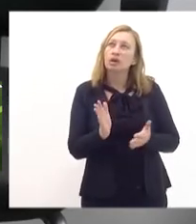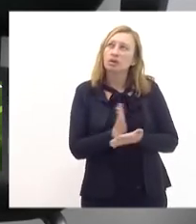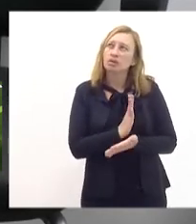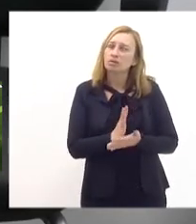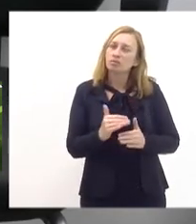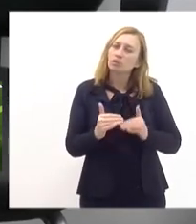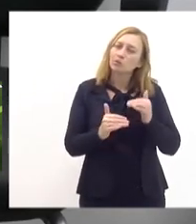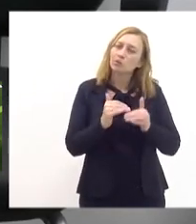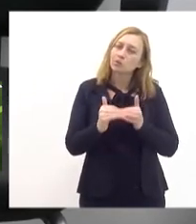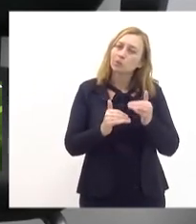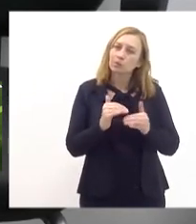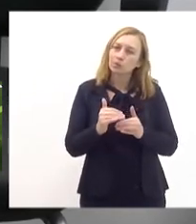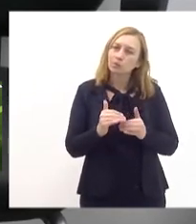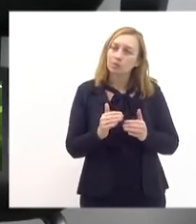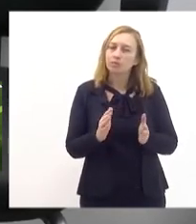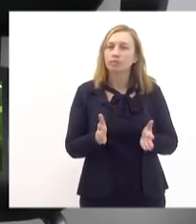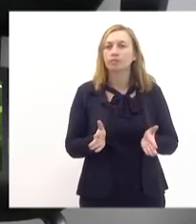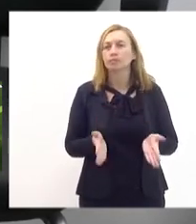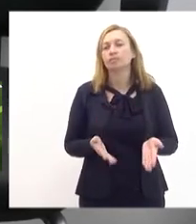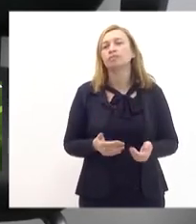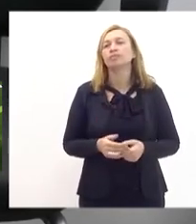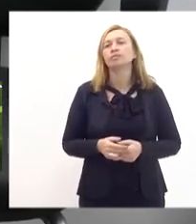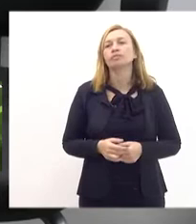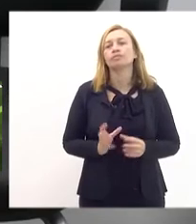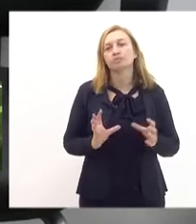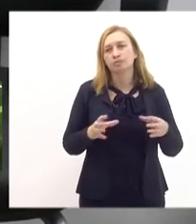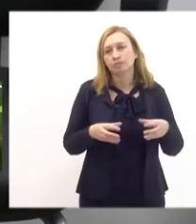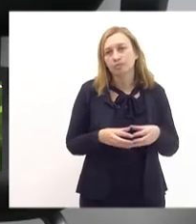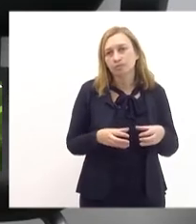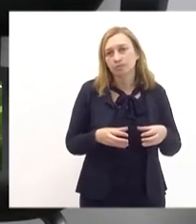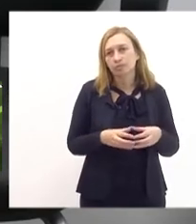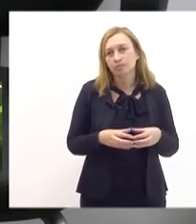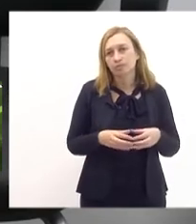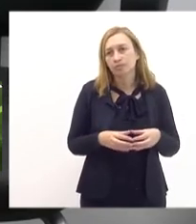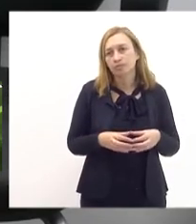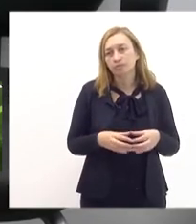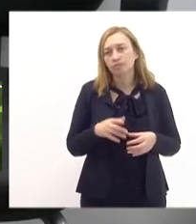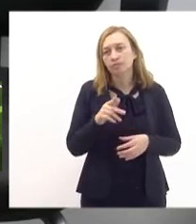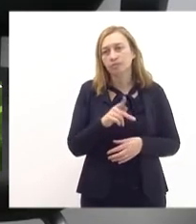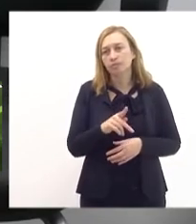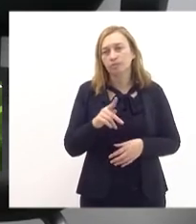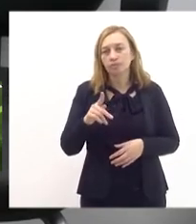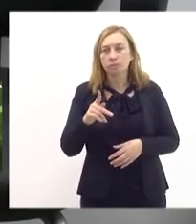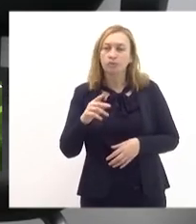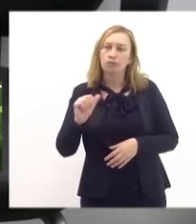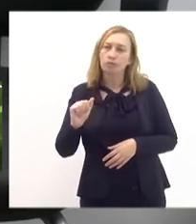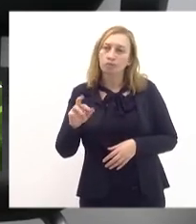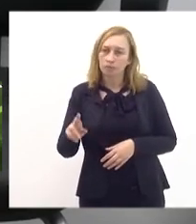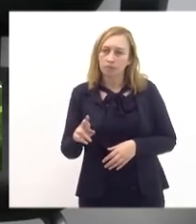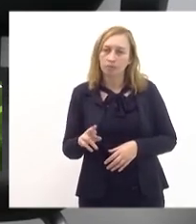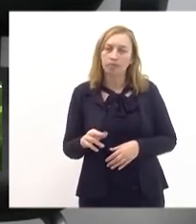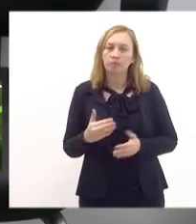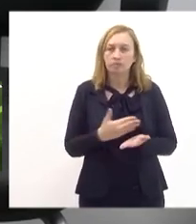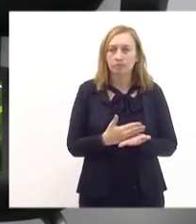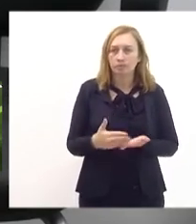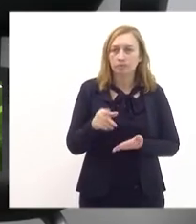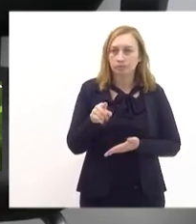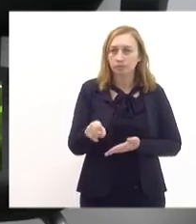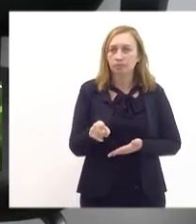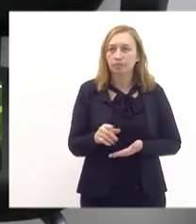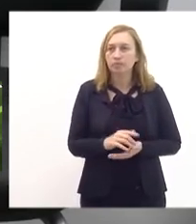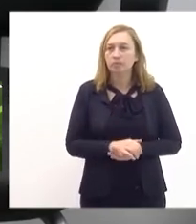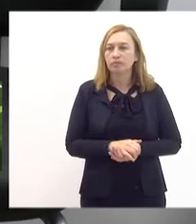mais avançada, com o relatório final da comissão do PAR, a partir daí,